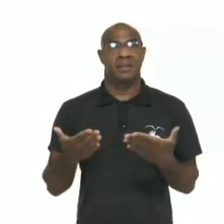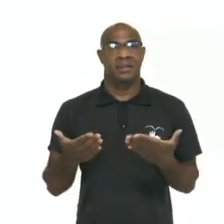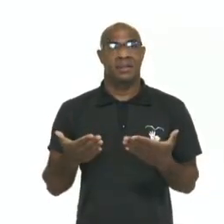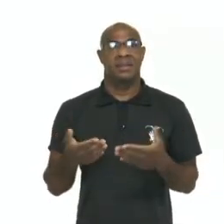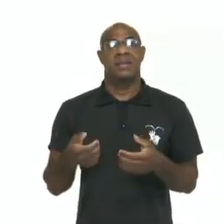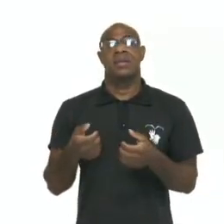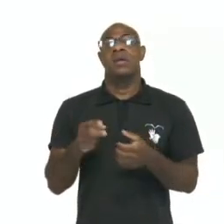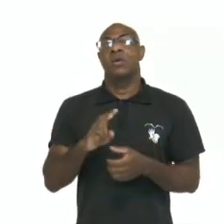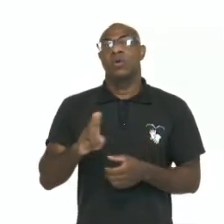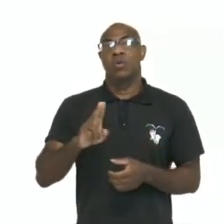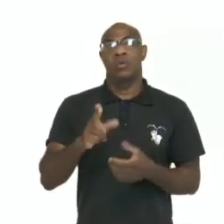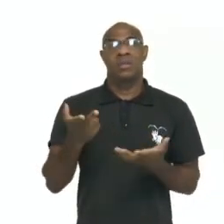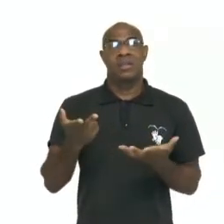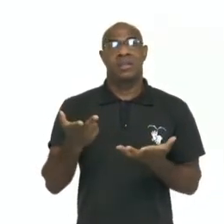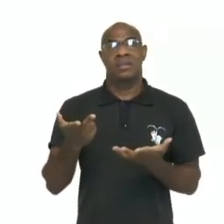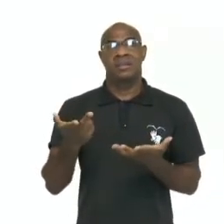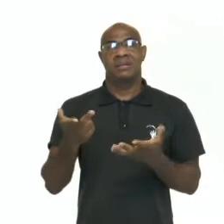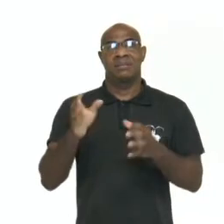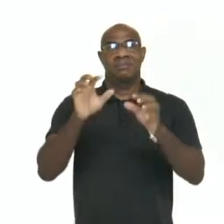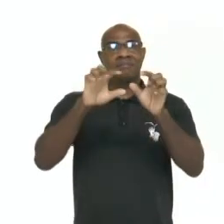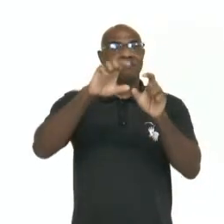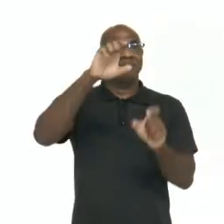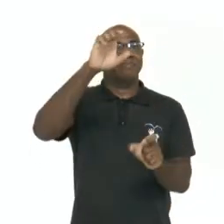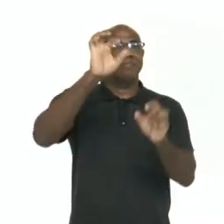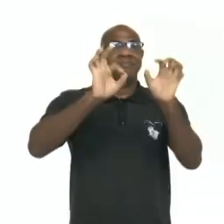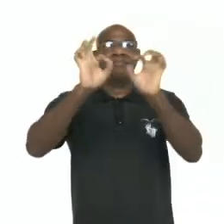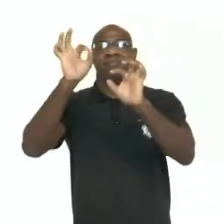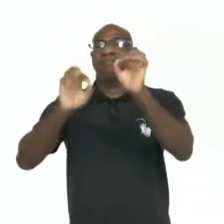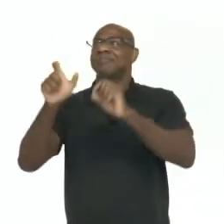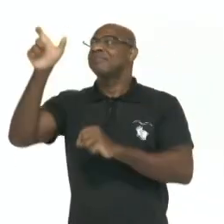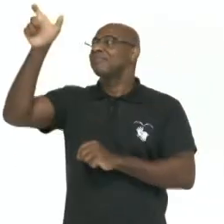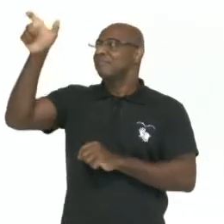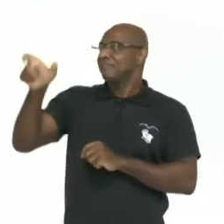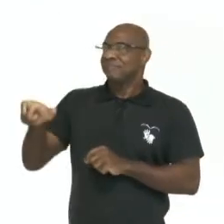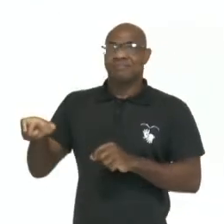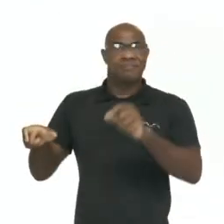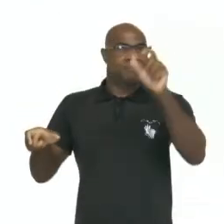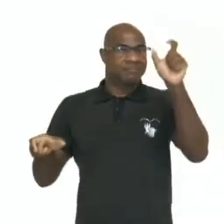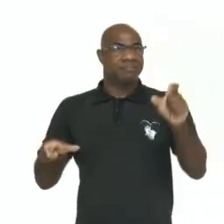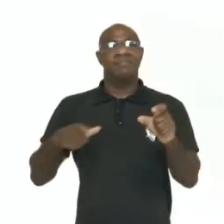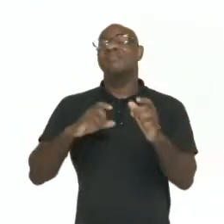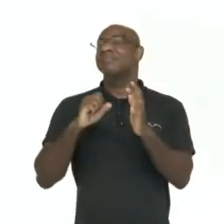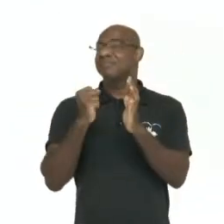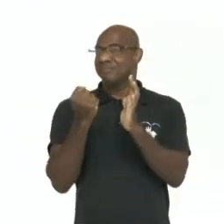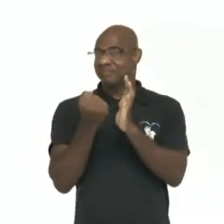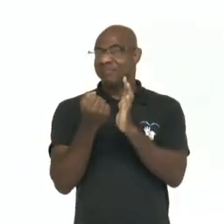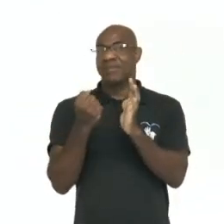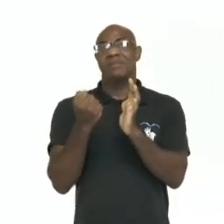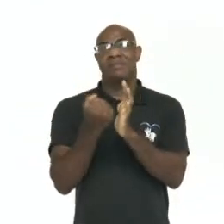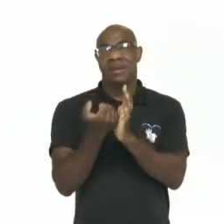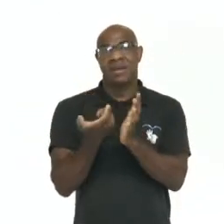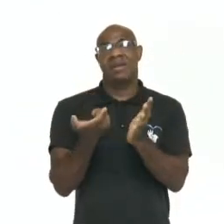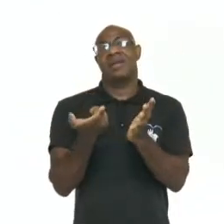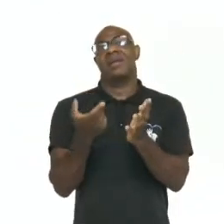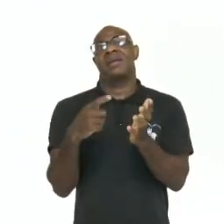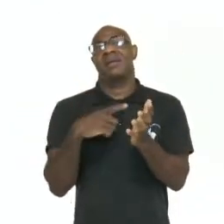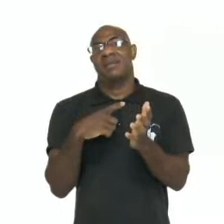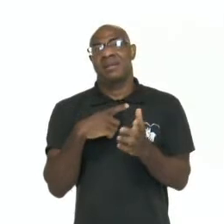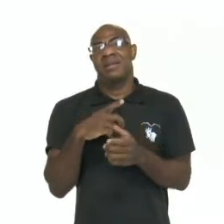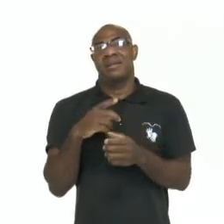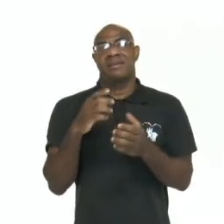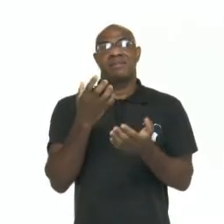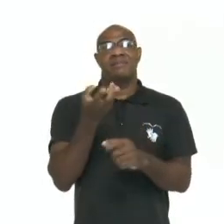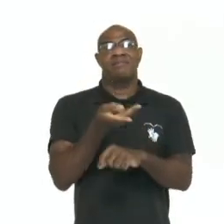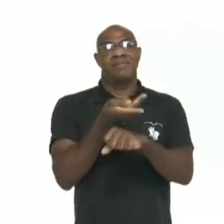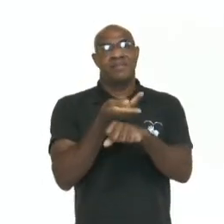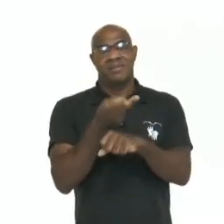adereços, digamos assim, que são pergaminhos, né, que têm o seu significado, então remete à sua história, aos